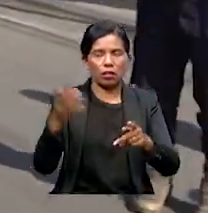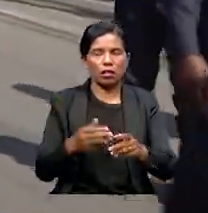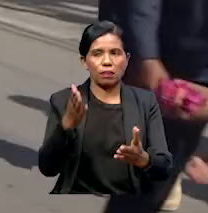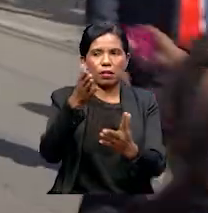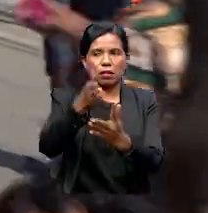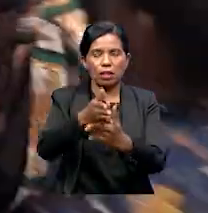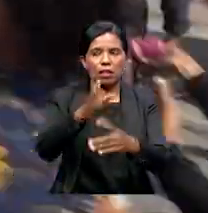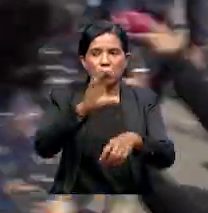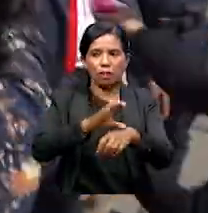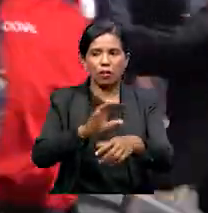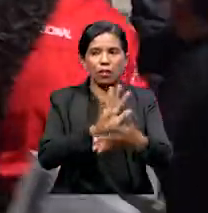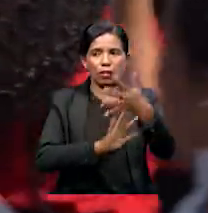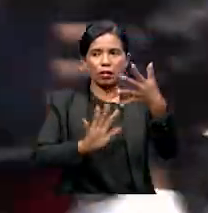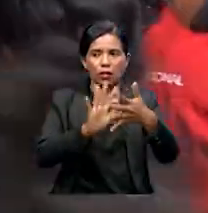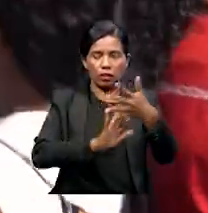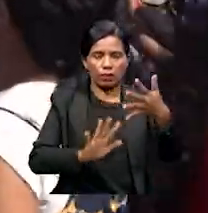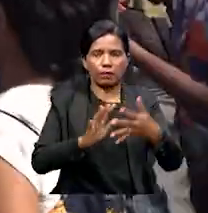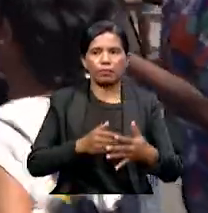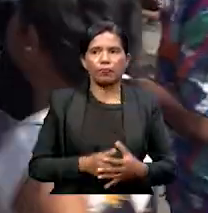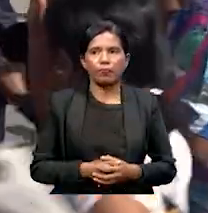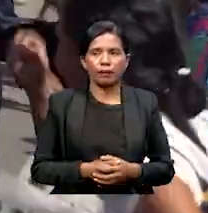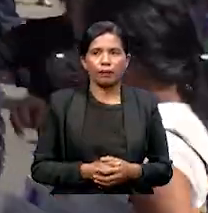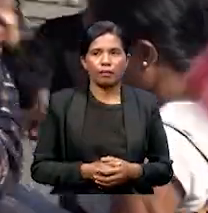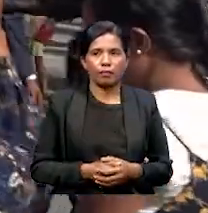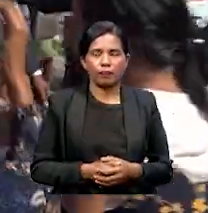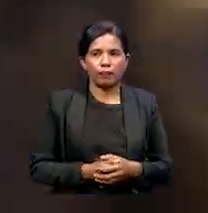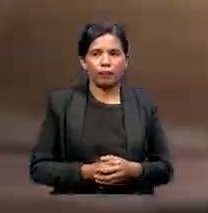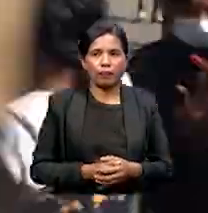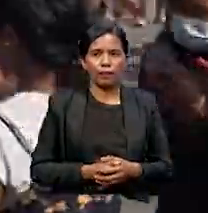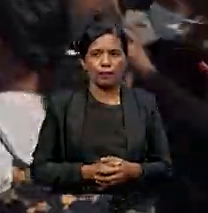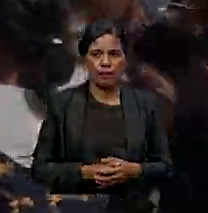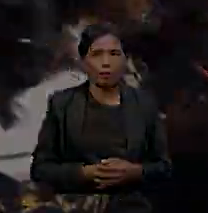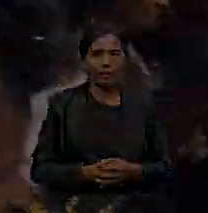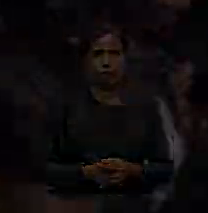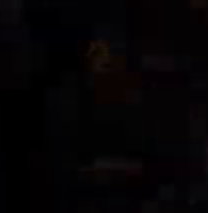di celebra liturgia da palavra. João Carlos Adérito Ximenes, GMN.